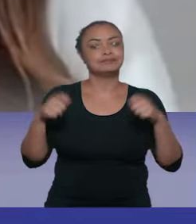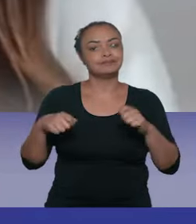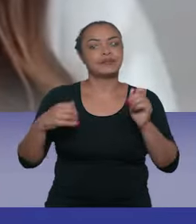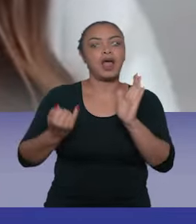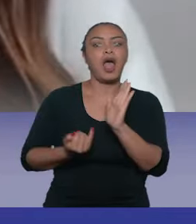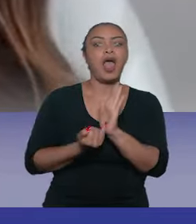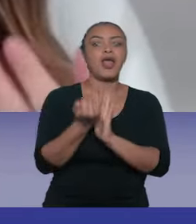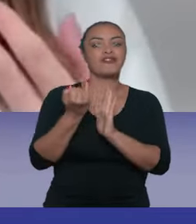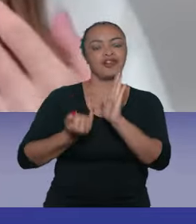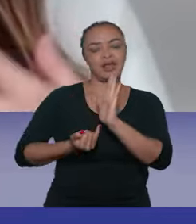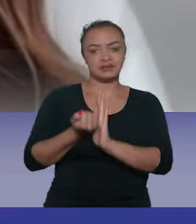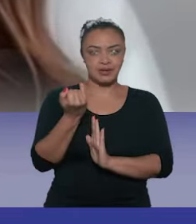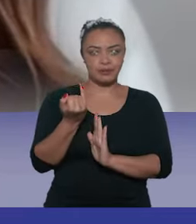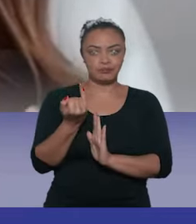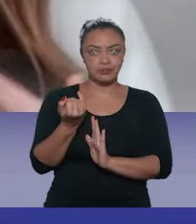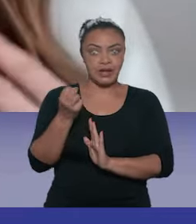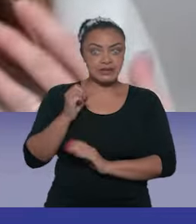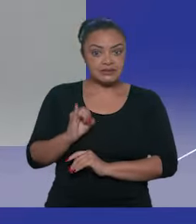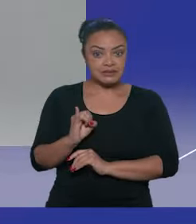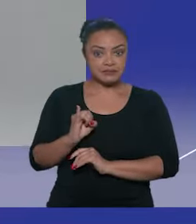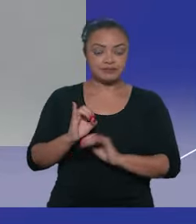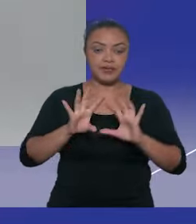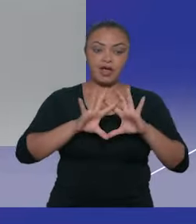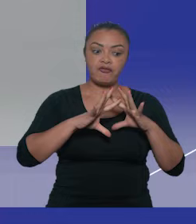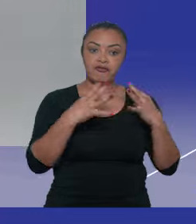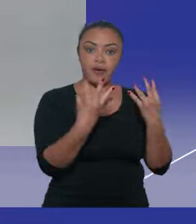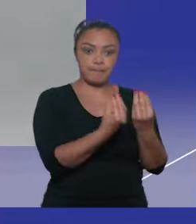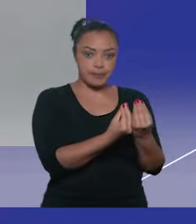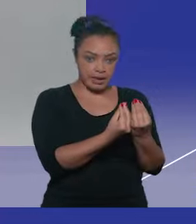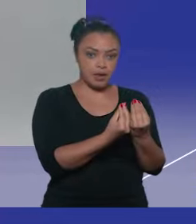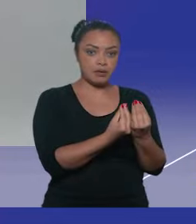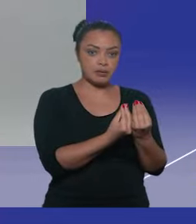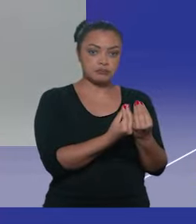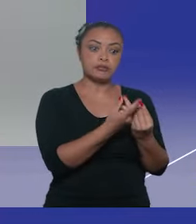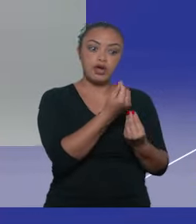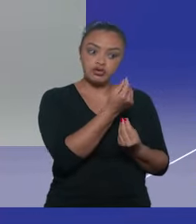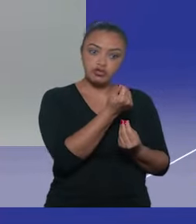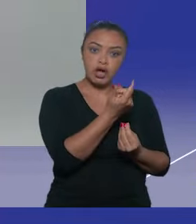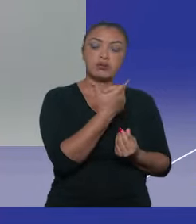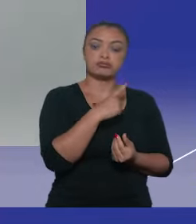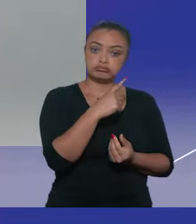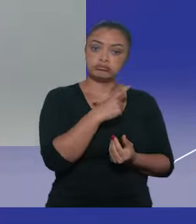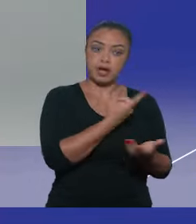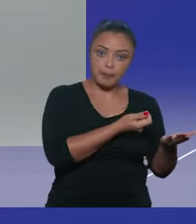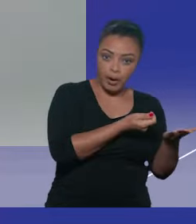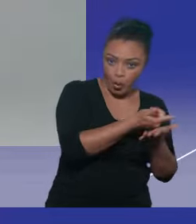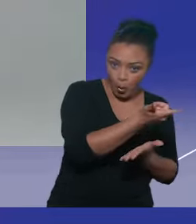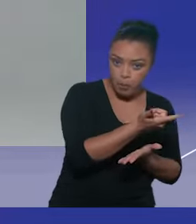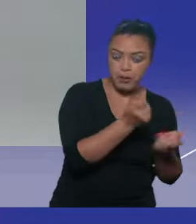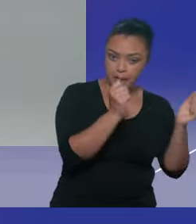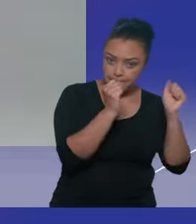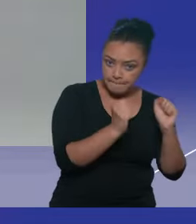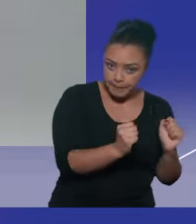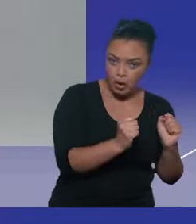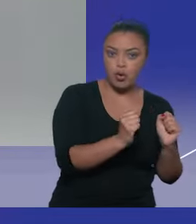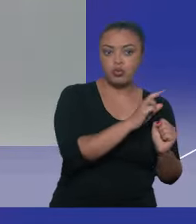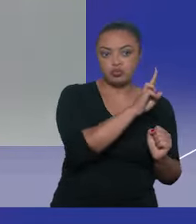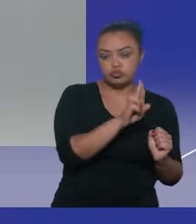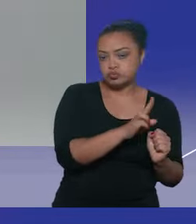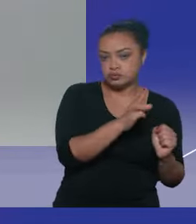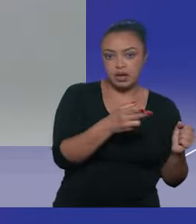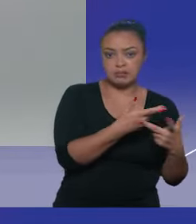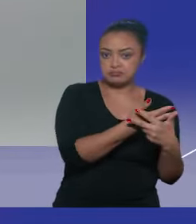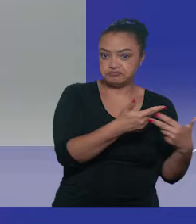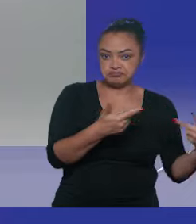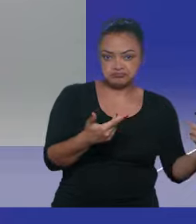muito inflacionária. Você tem famílias que não perderam poder de compra, podendo comprar, podendo consumir,